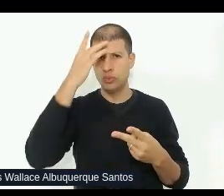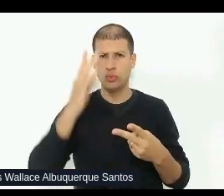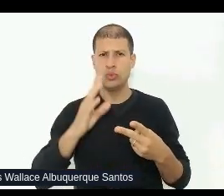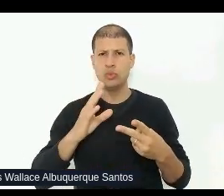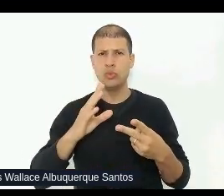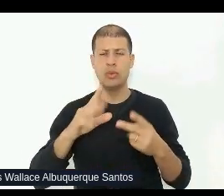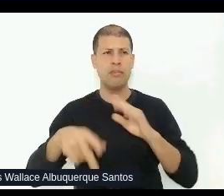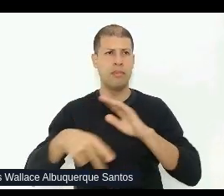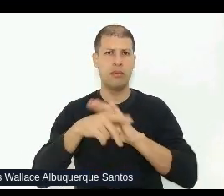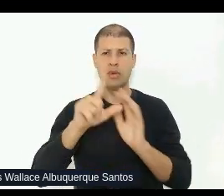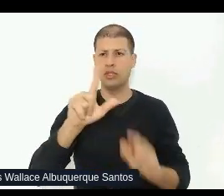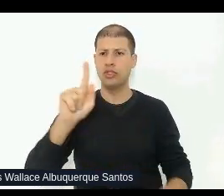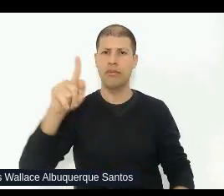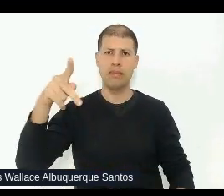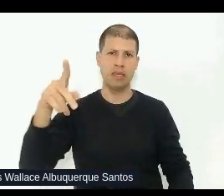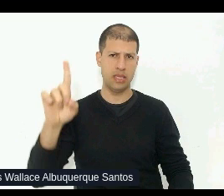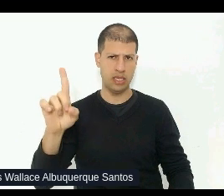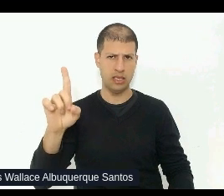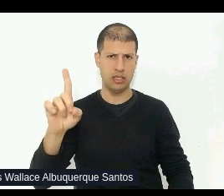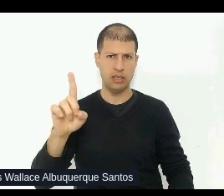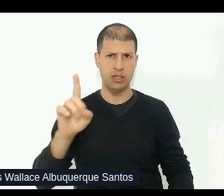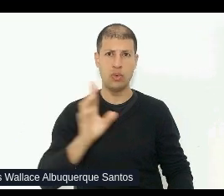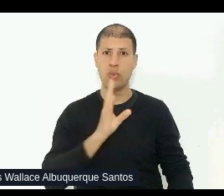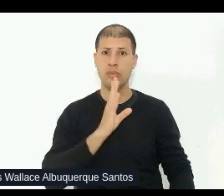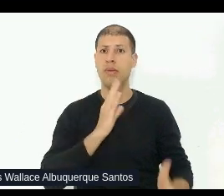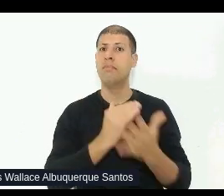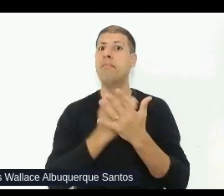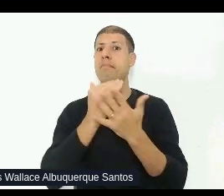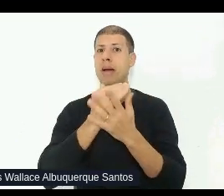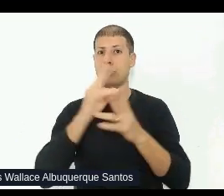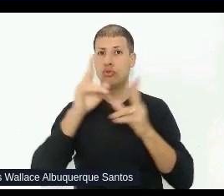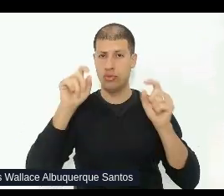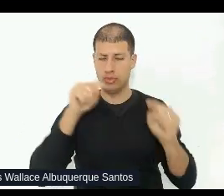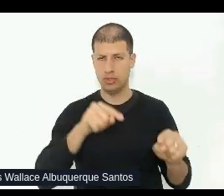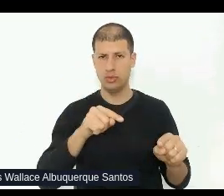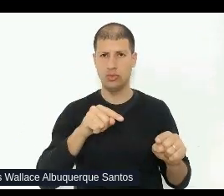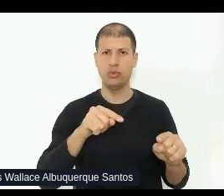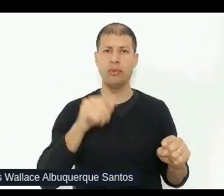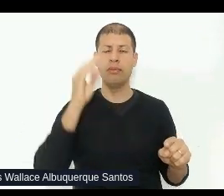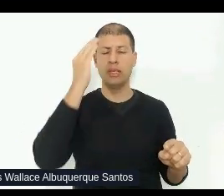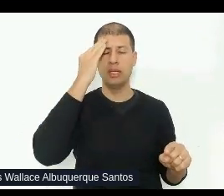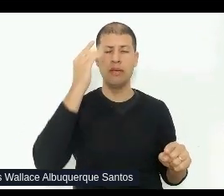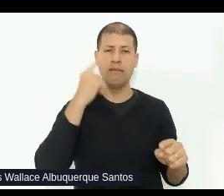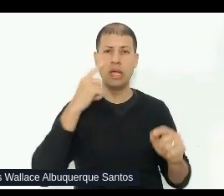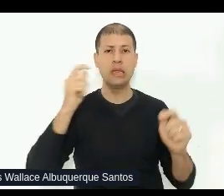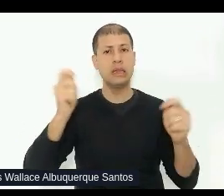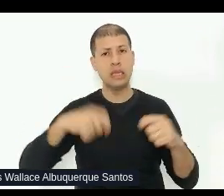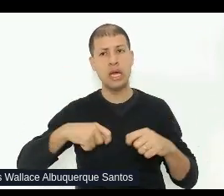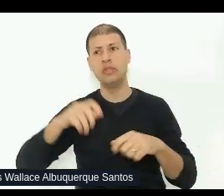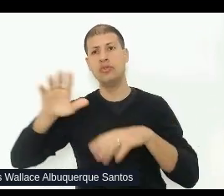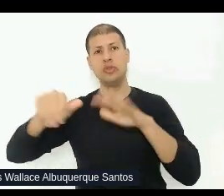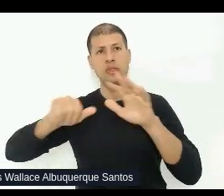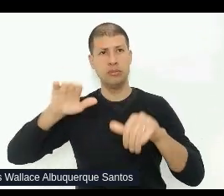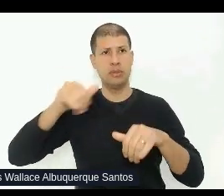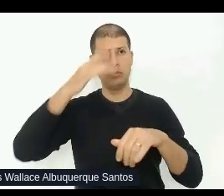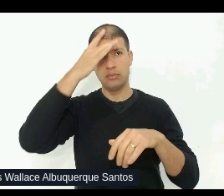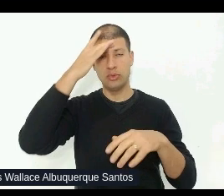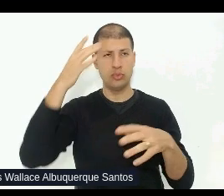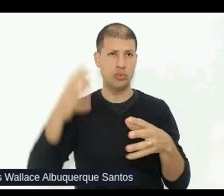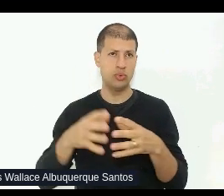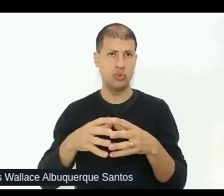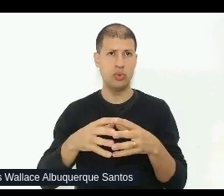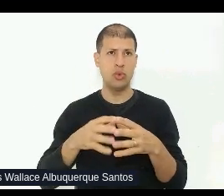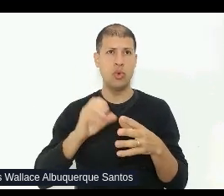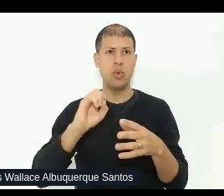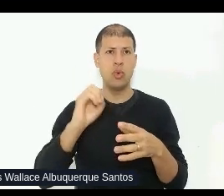mesmo, mas com um conhecimento maior ali, para tentar entender se eu poderia fazer esse recrutamento com clientes ou se eu poderia